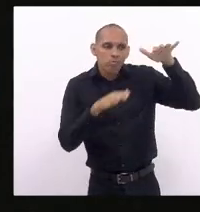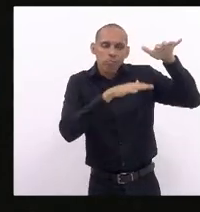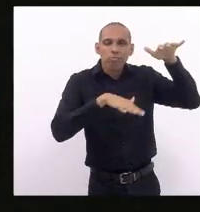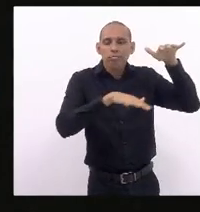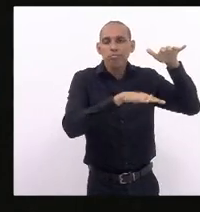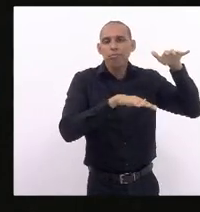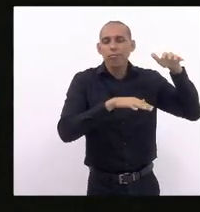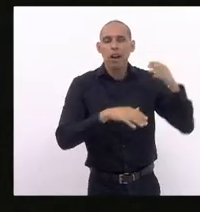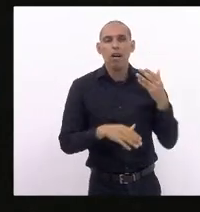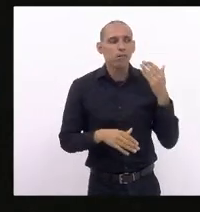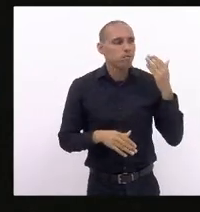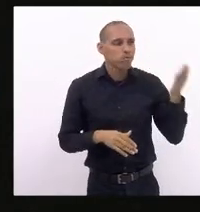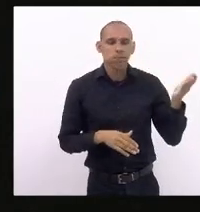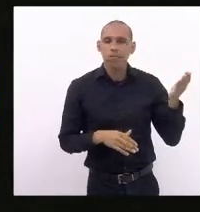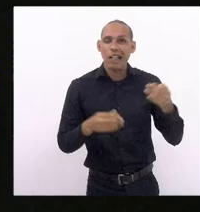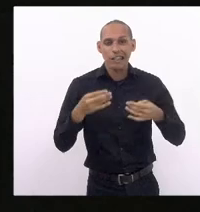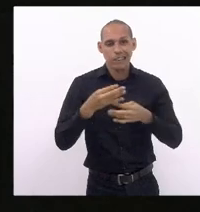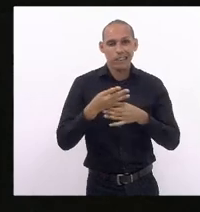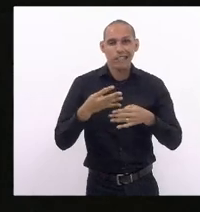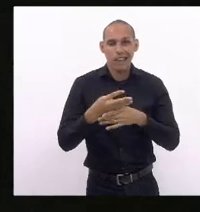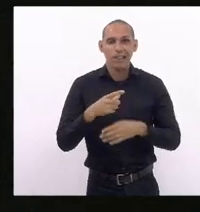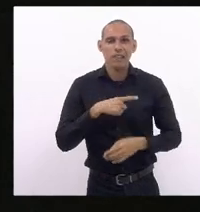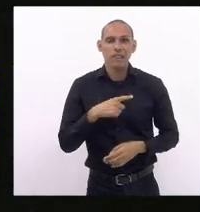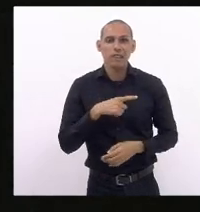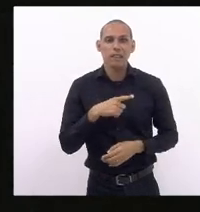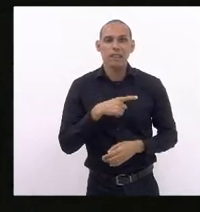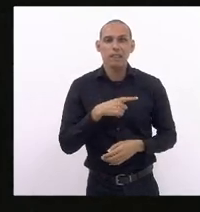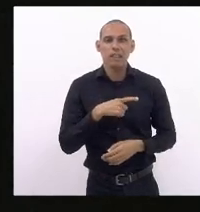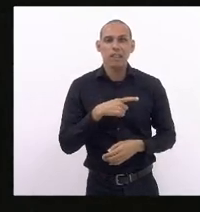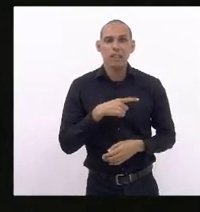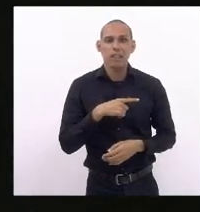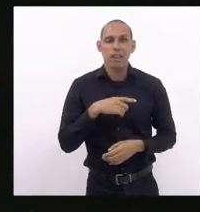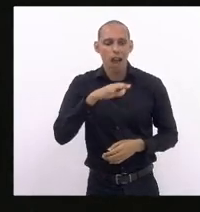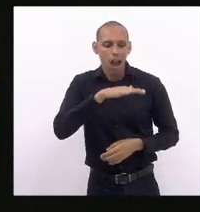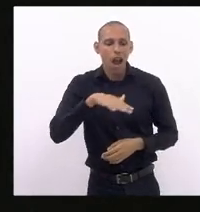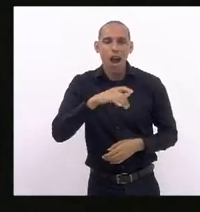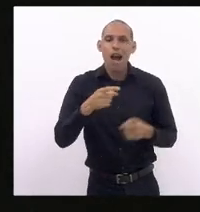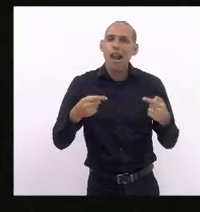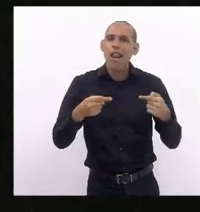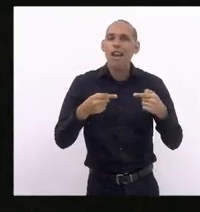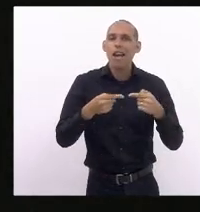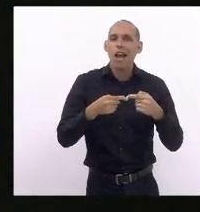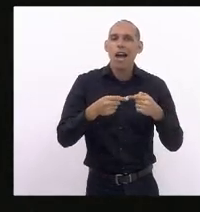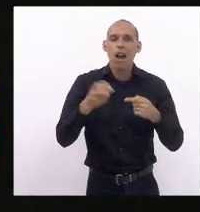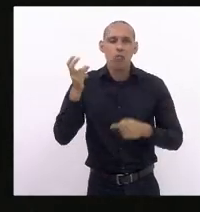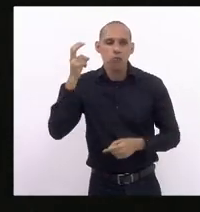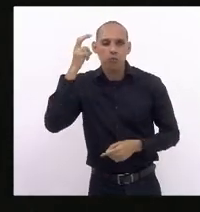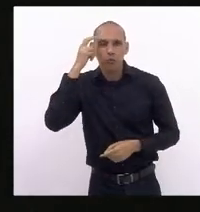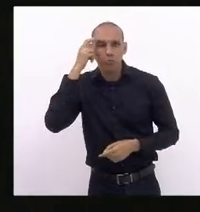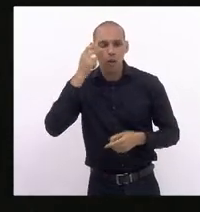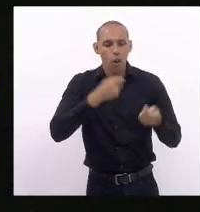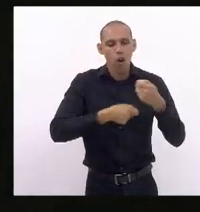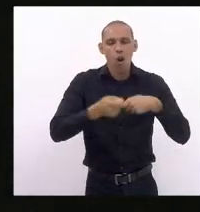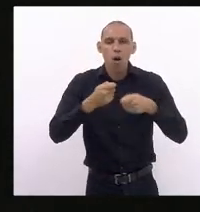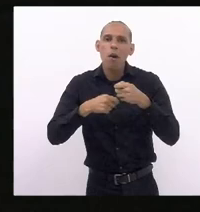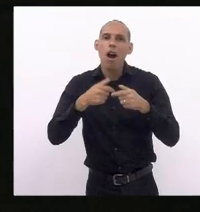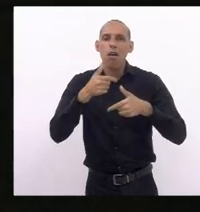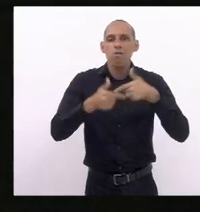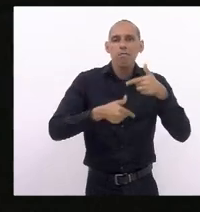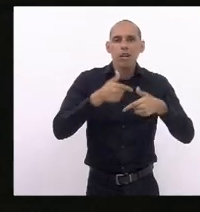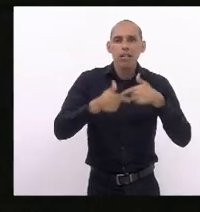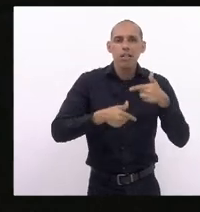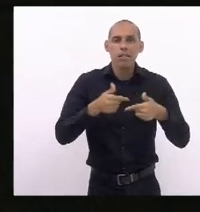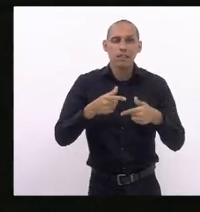Essa cidade tem um intenso setor vinculado à cultura, comércio, serviços, e